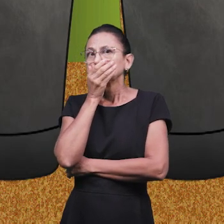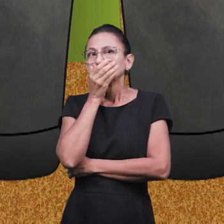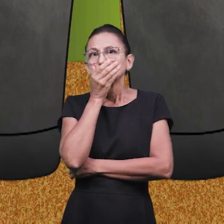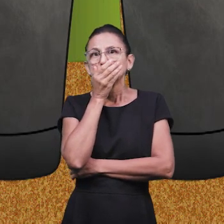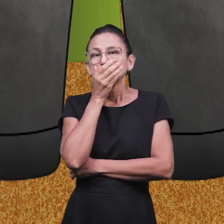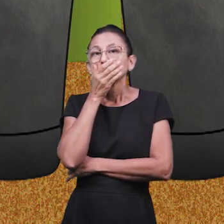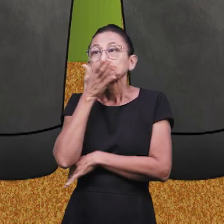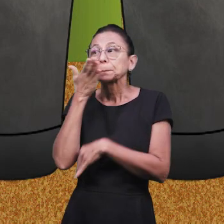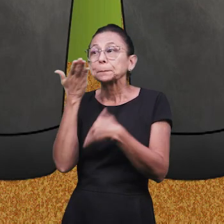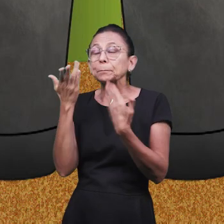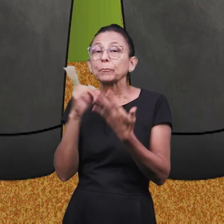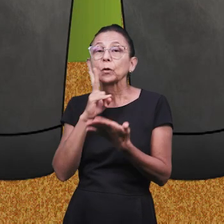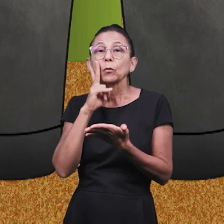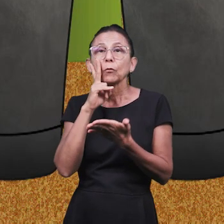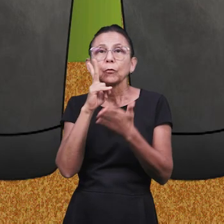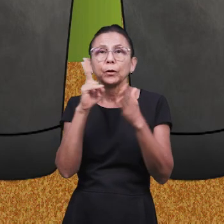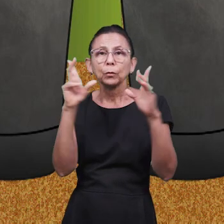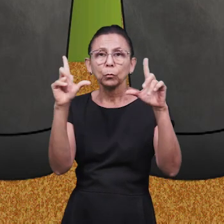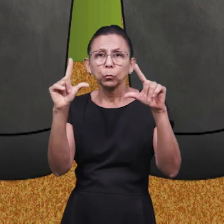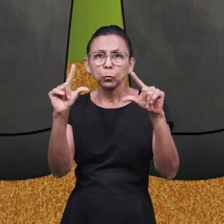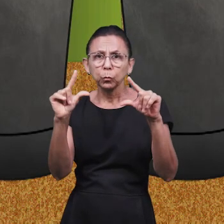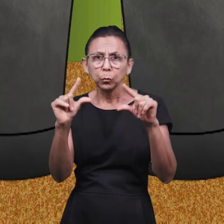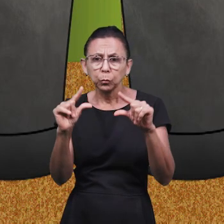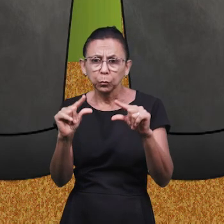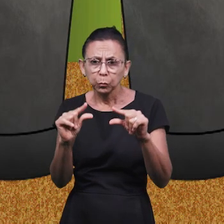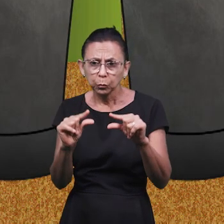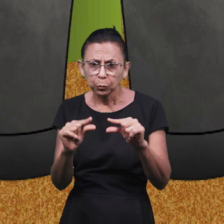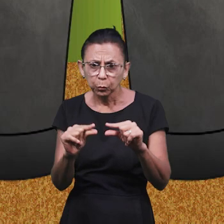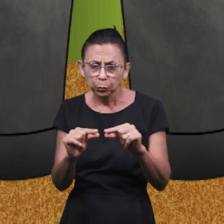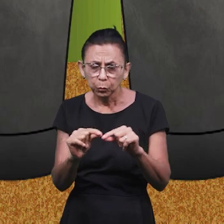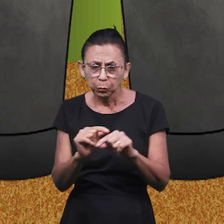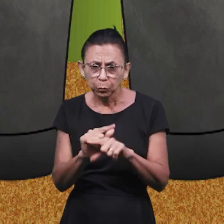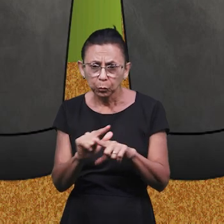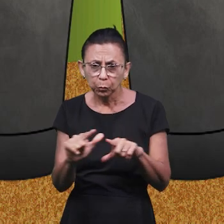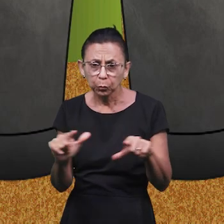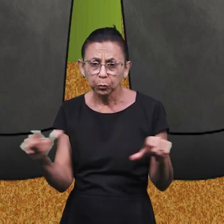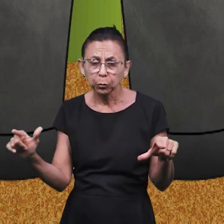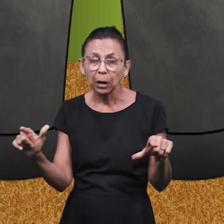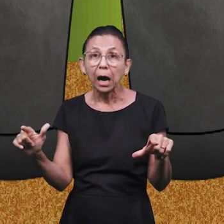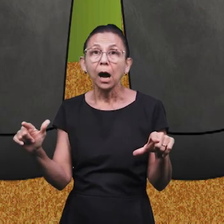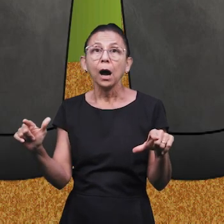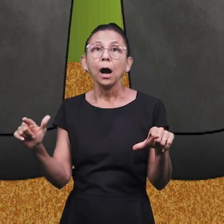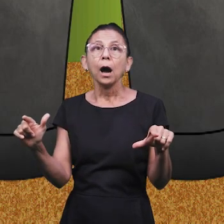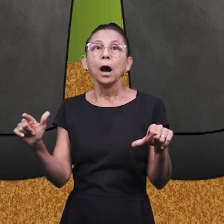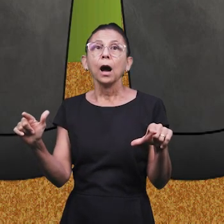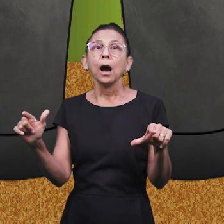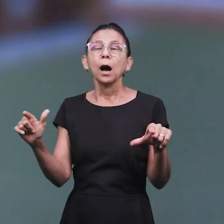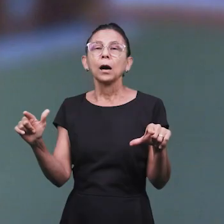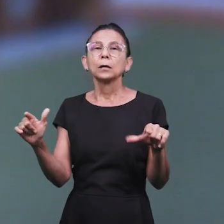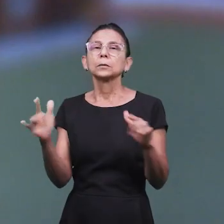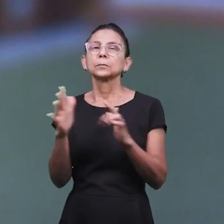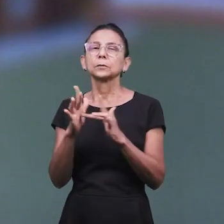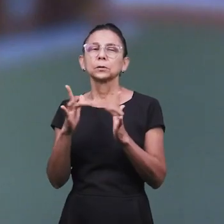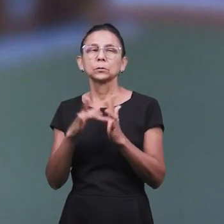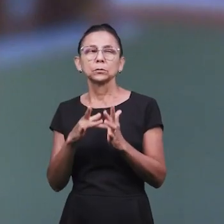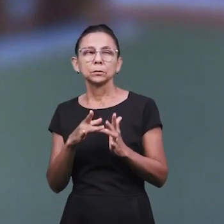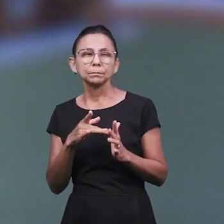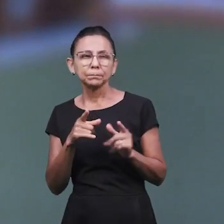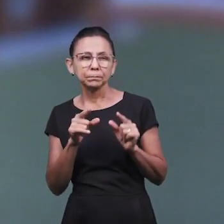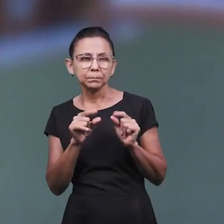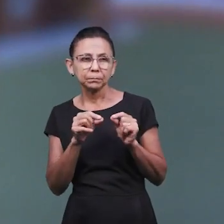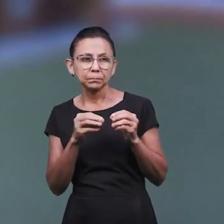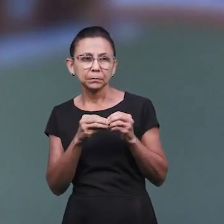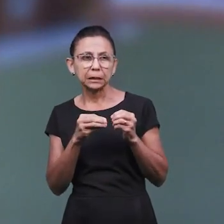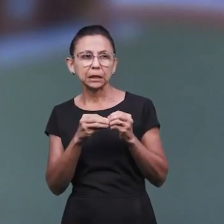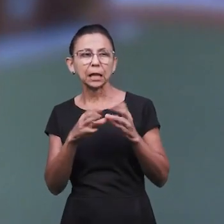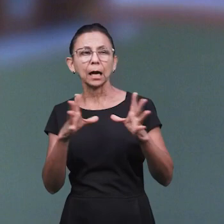Quando Jesus ficou sabendo que o vinho tinha acabado, ele operou um verdadeiro milagre. Jesus viu que